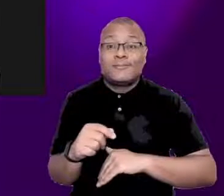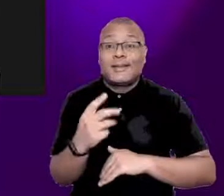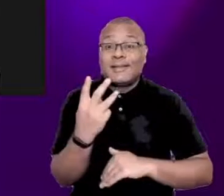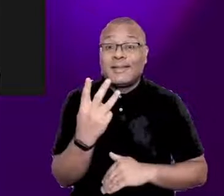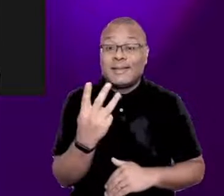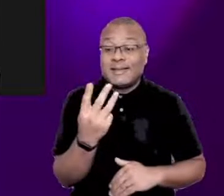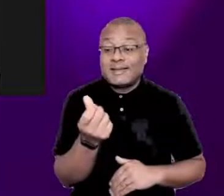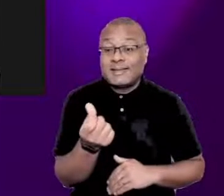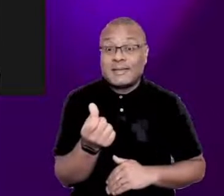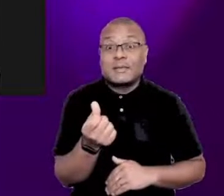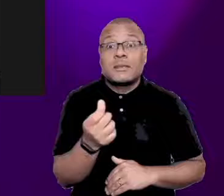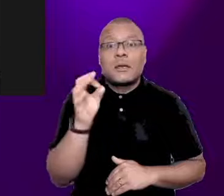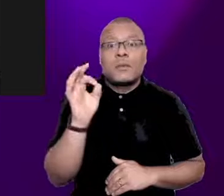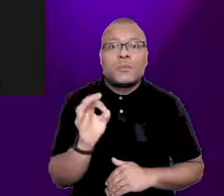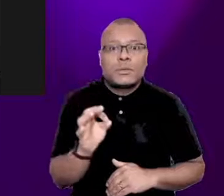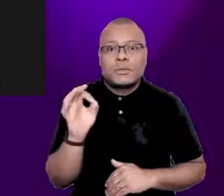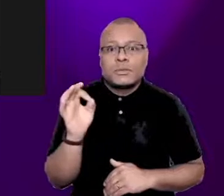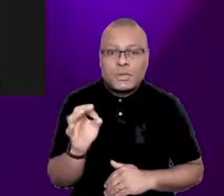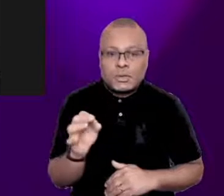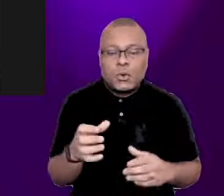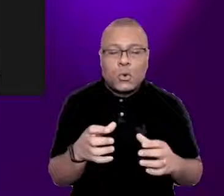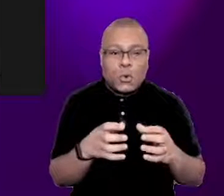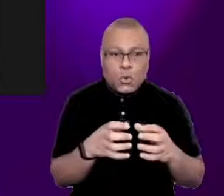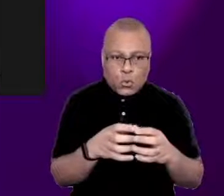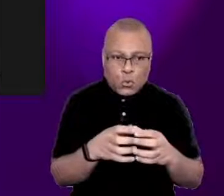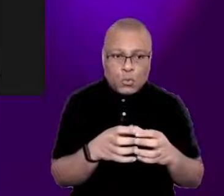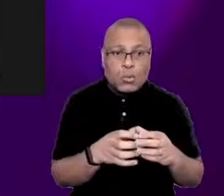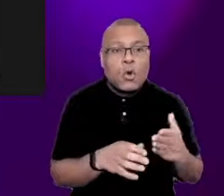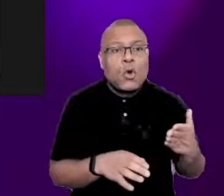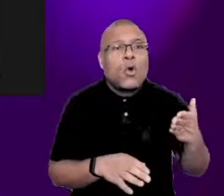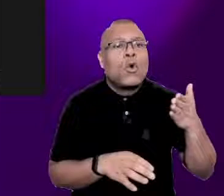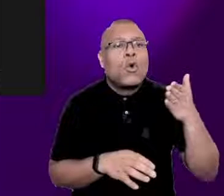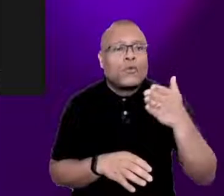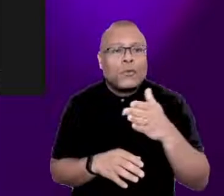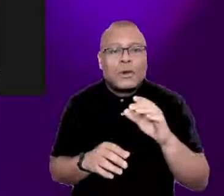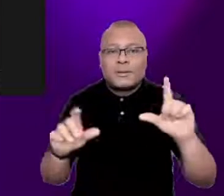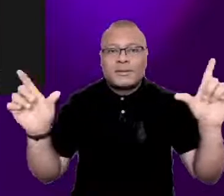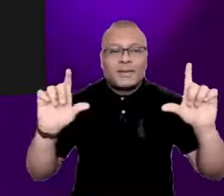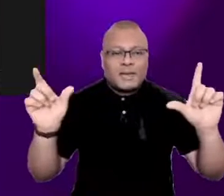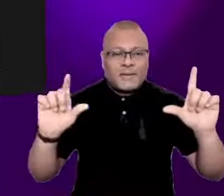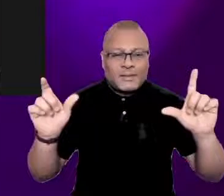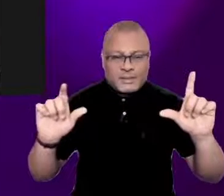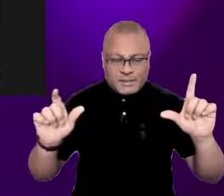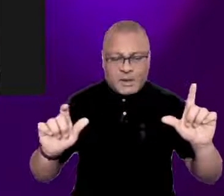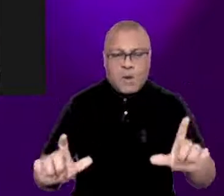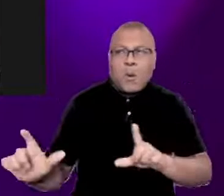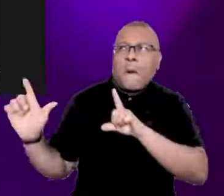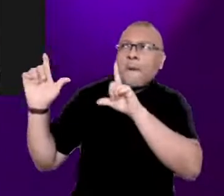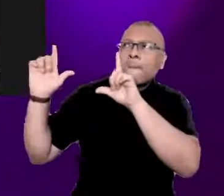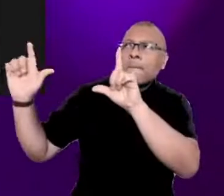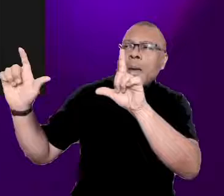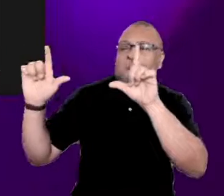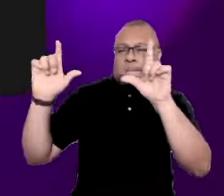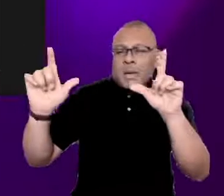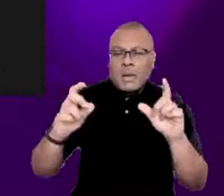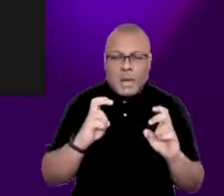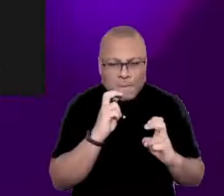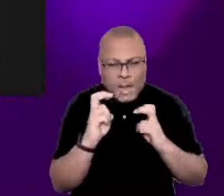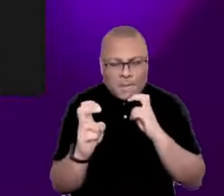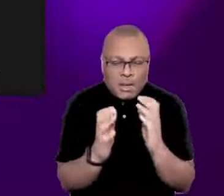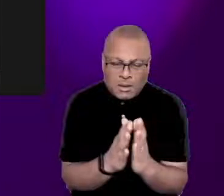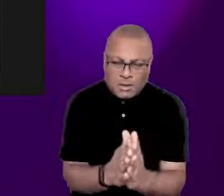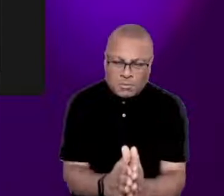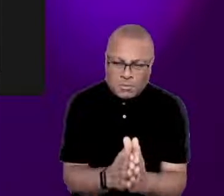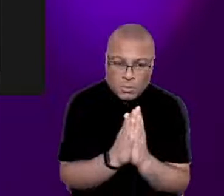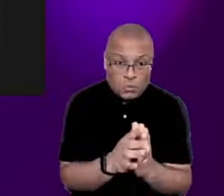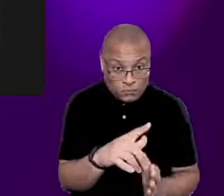nas semanas que se seguiram. O time do Joinvasc foi para a mídia, foi para os outdoors e clamou para que,